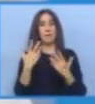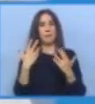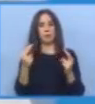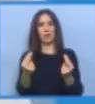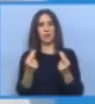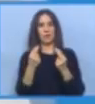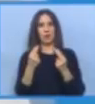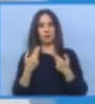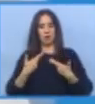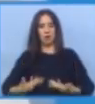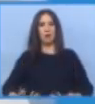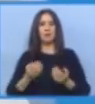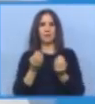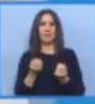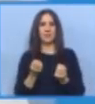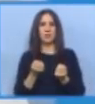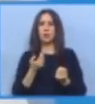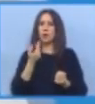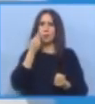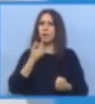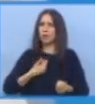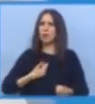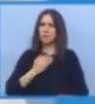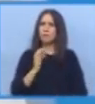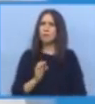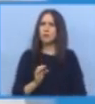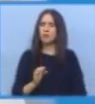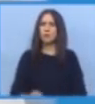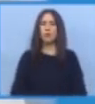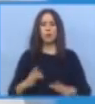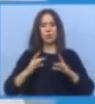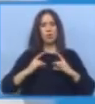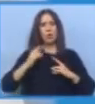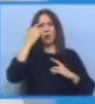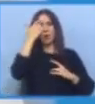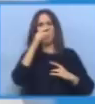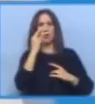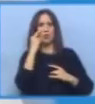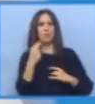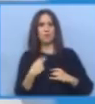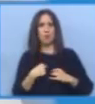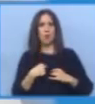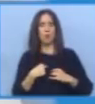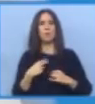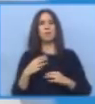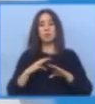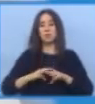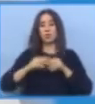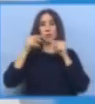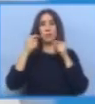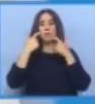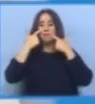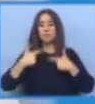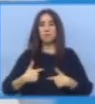mãos e os meus pés. Sou eu mesmo. Tocai-me e vede. Um espírito não tem carne